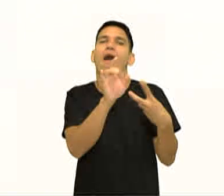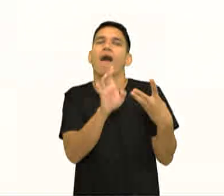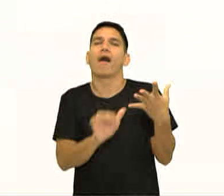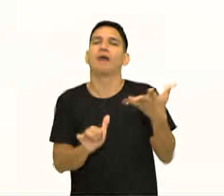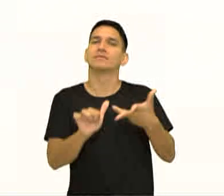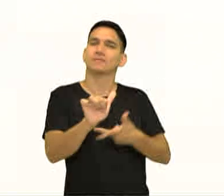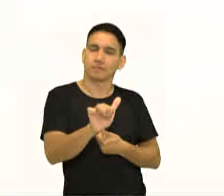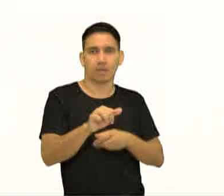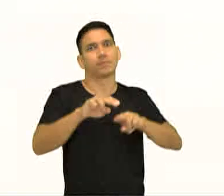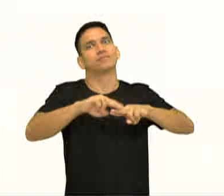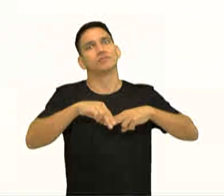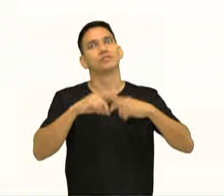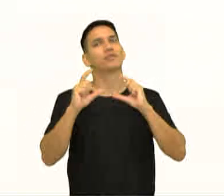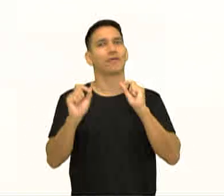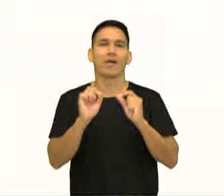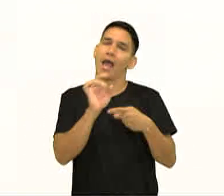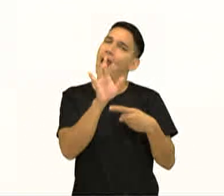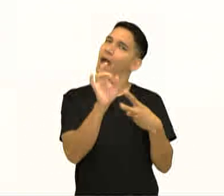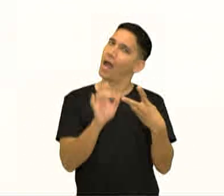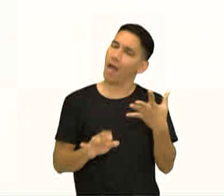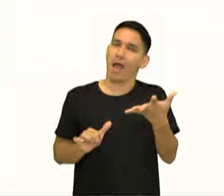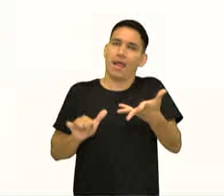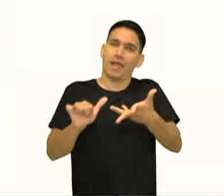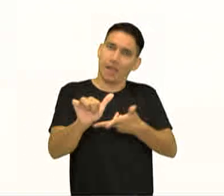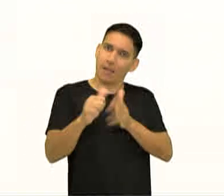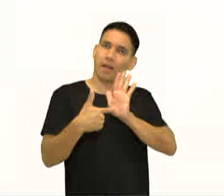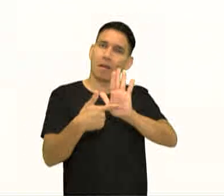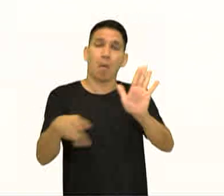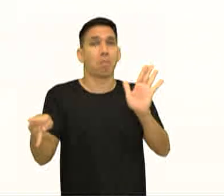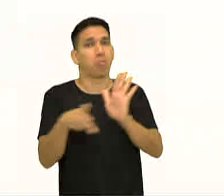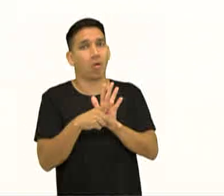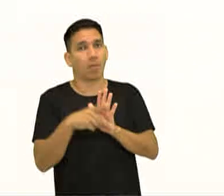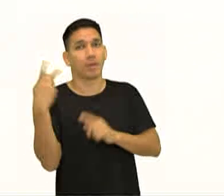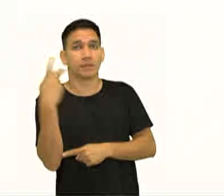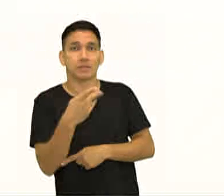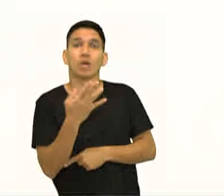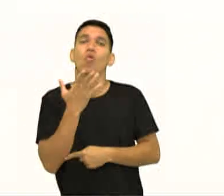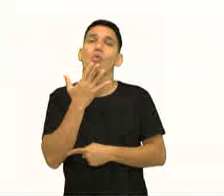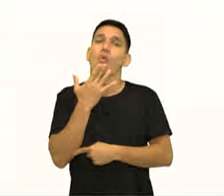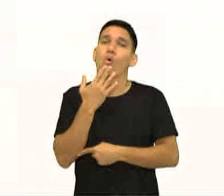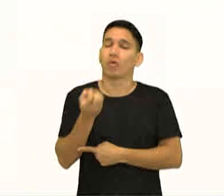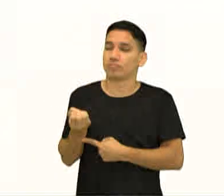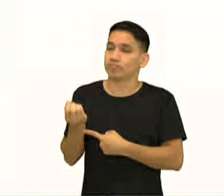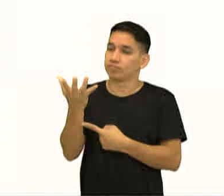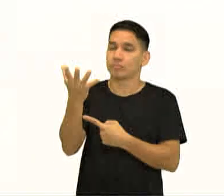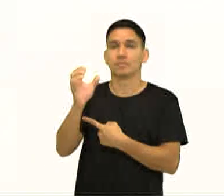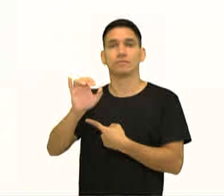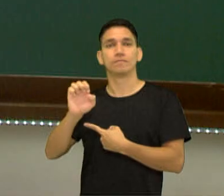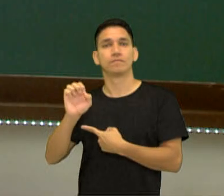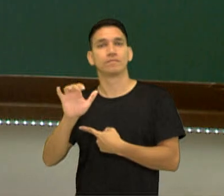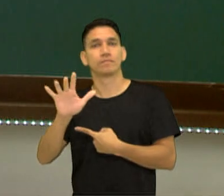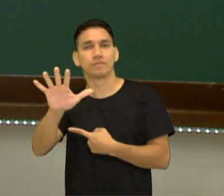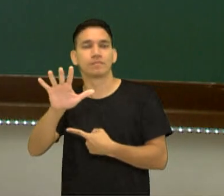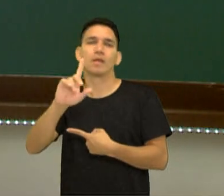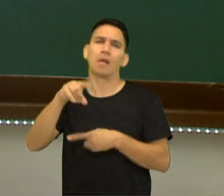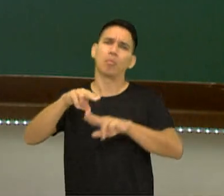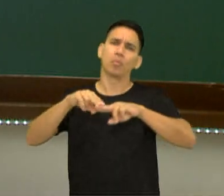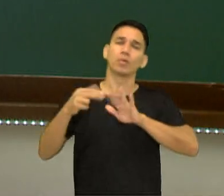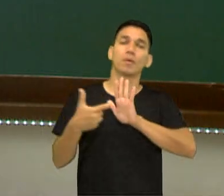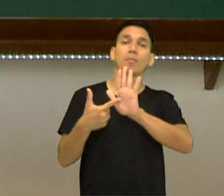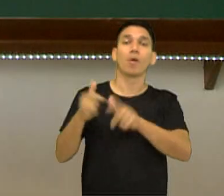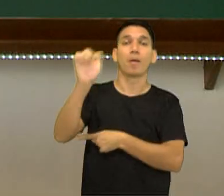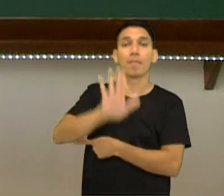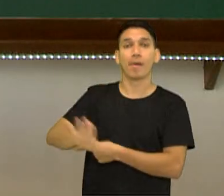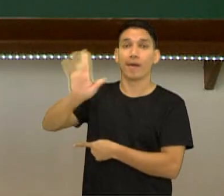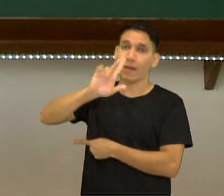substância. Logo, cada elemento apresentará sua própria cor ao emitir essa energia. E o que a gente tem naquela imagem ali é